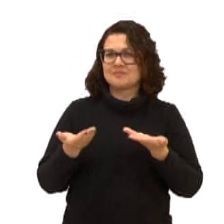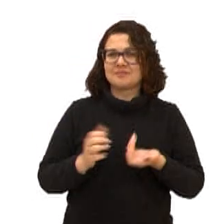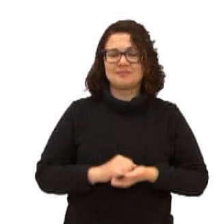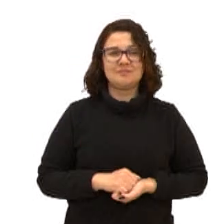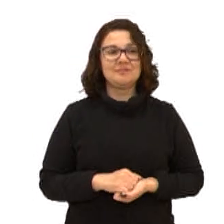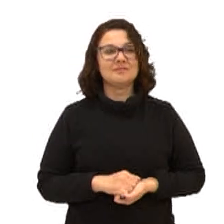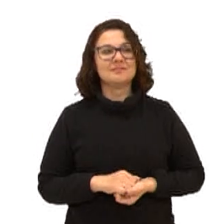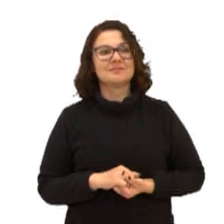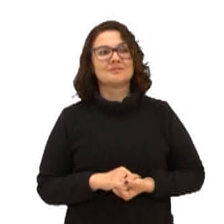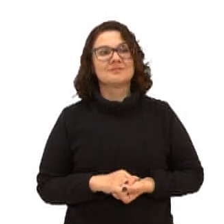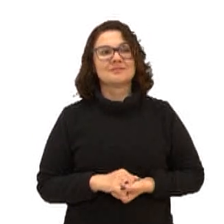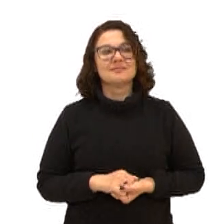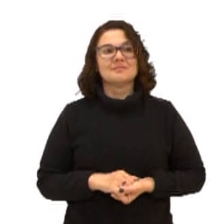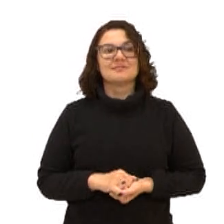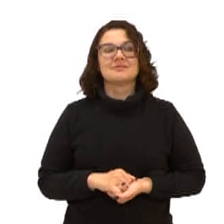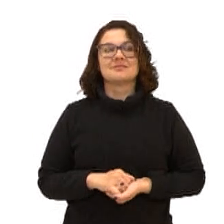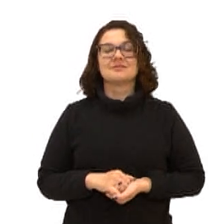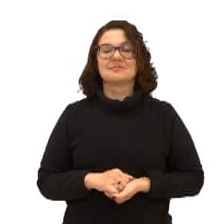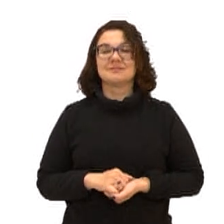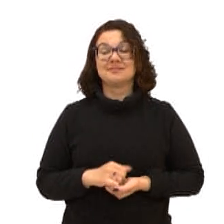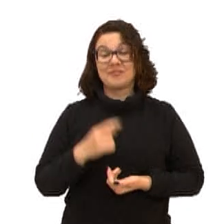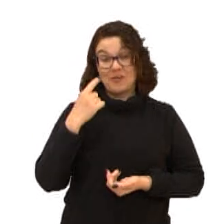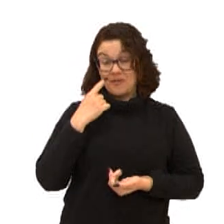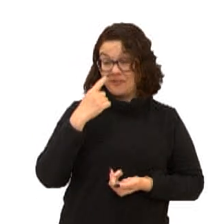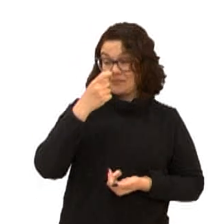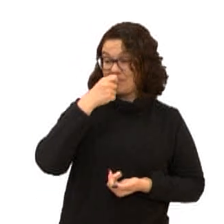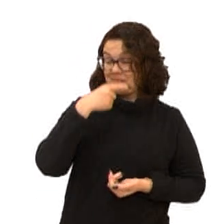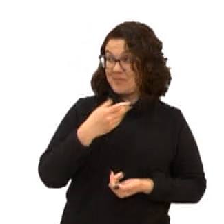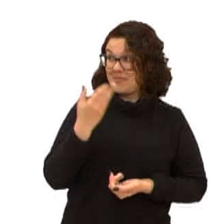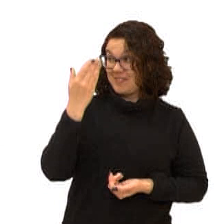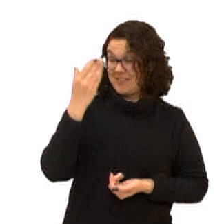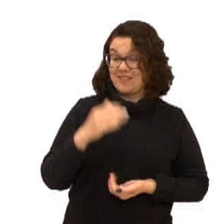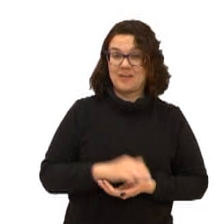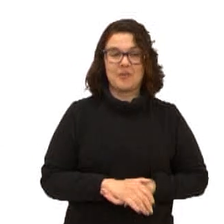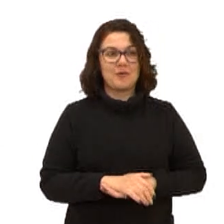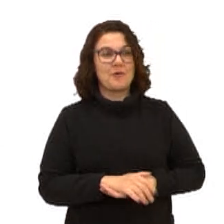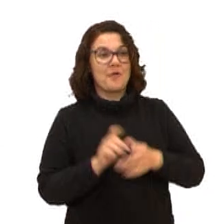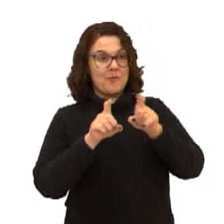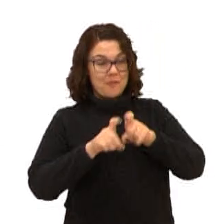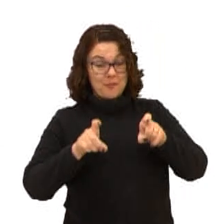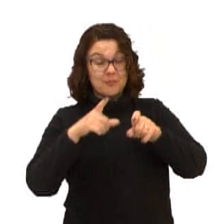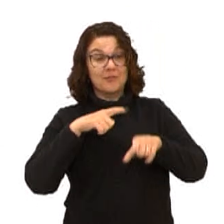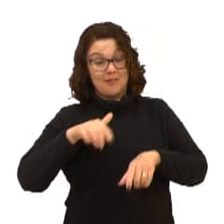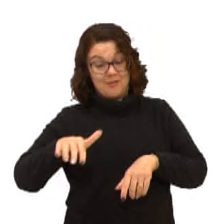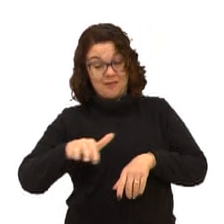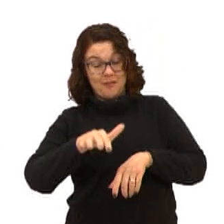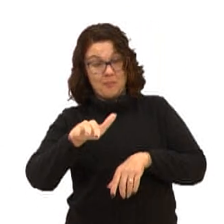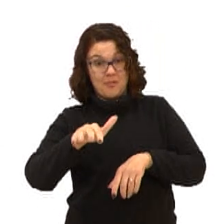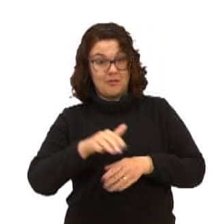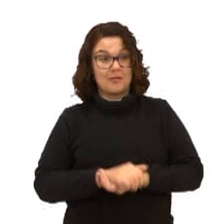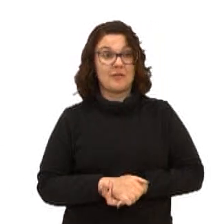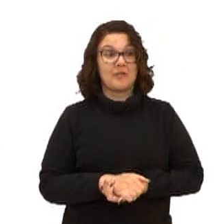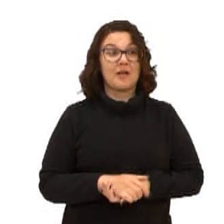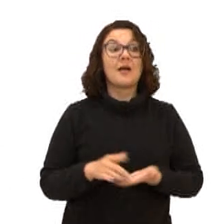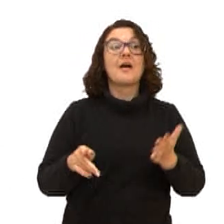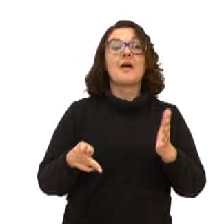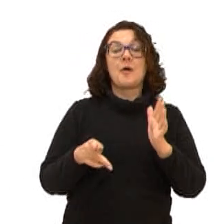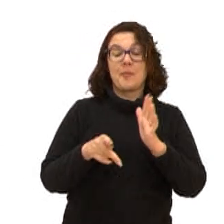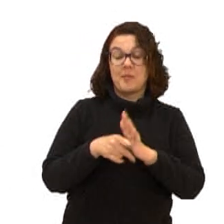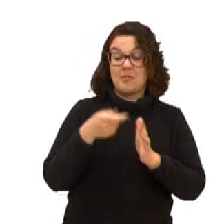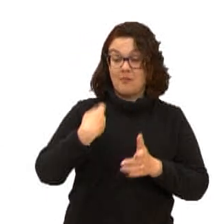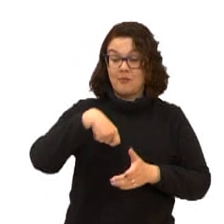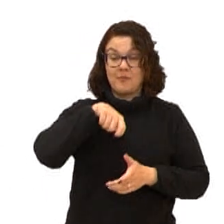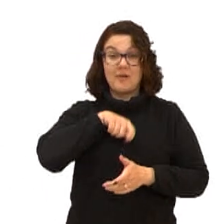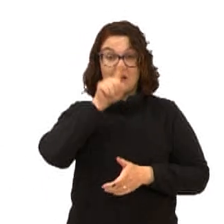hago? Então, veja o que acontece ali, né? A gente tem ali no computador o mouse, que em espanhol, língua espanhola,